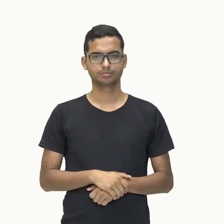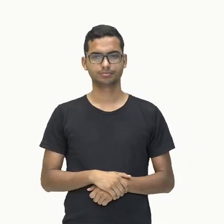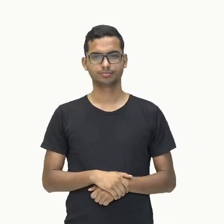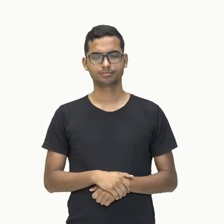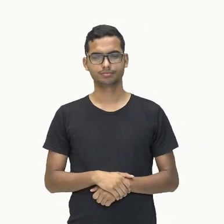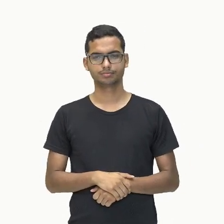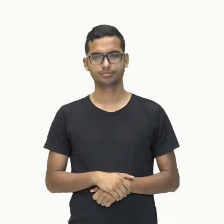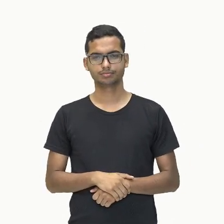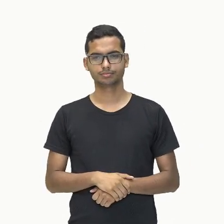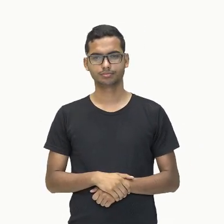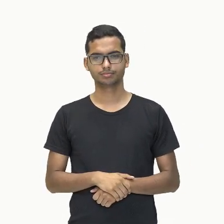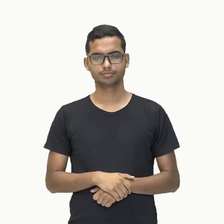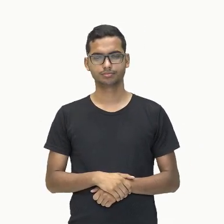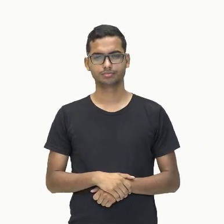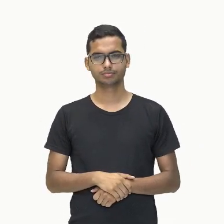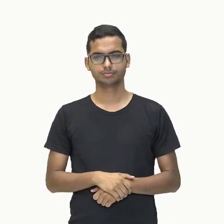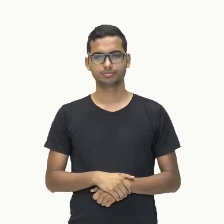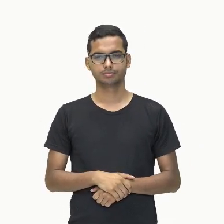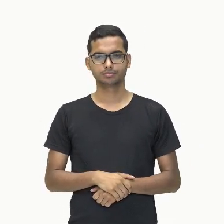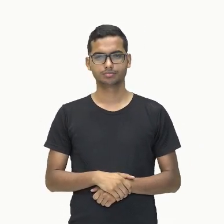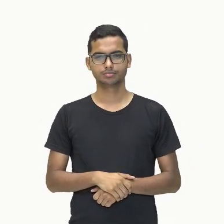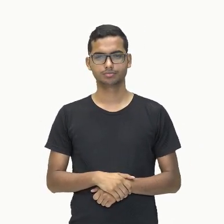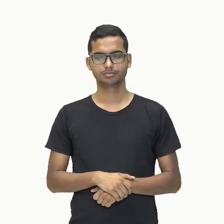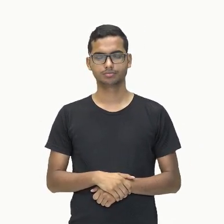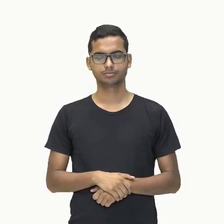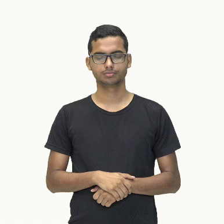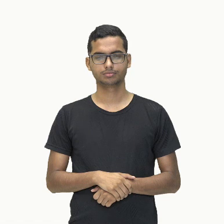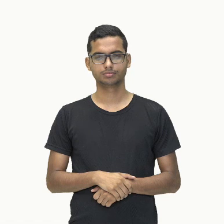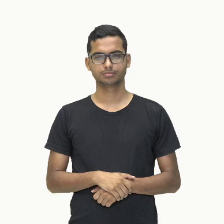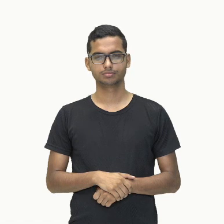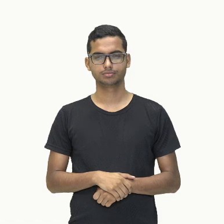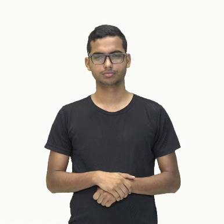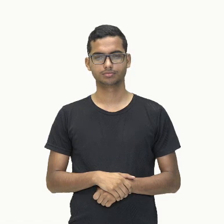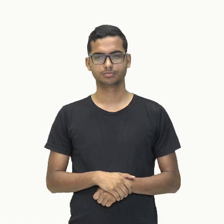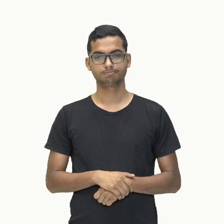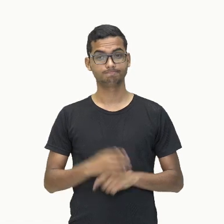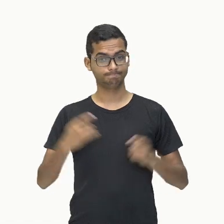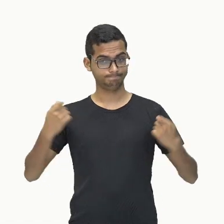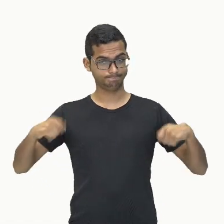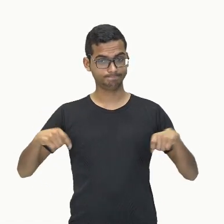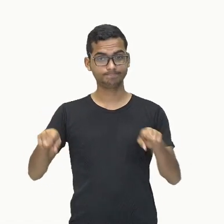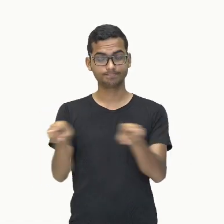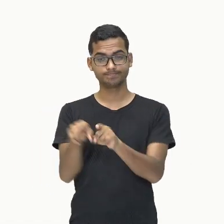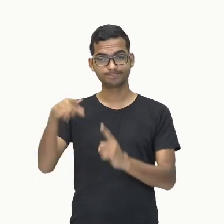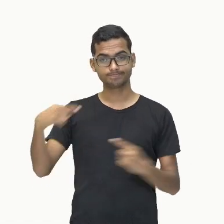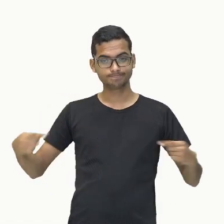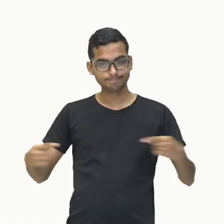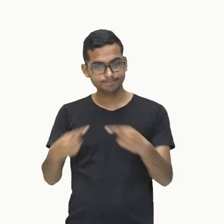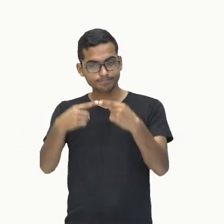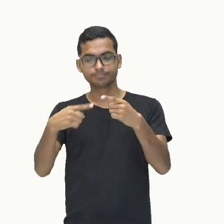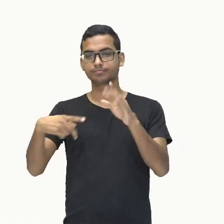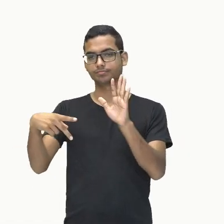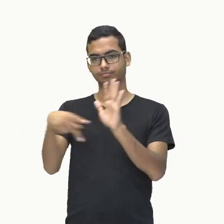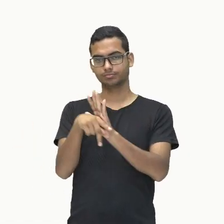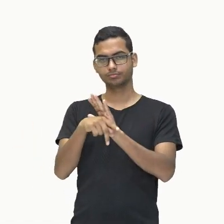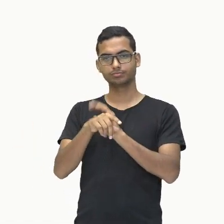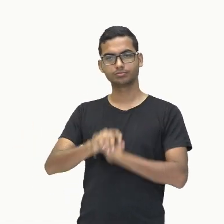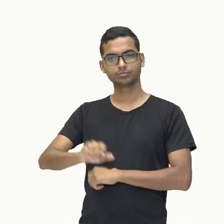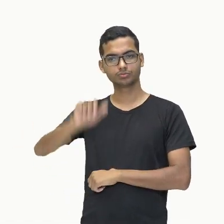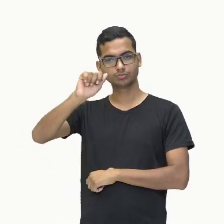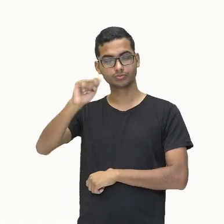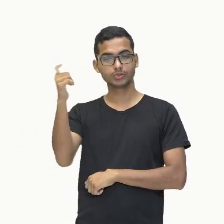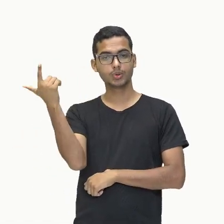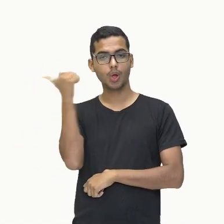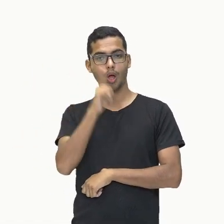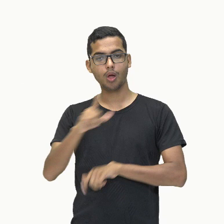nessas condições, tá? Ele precisa estar alinhado com o A, né? E com a abertura aí de